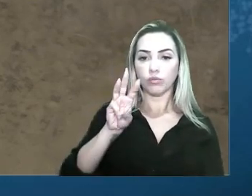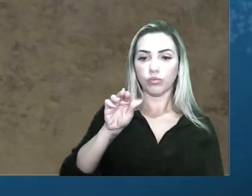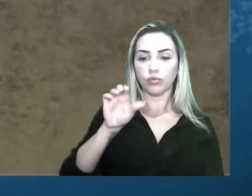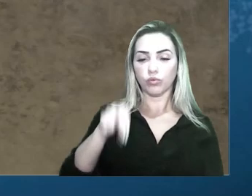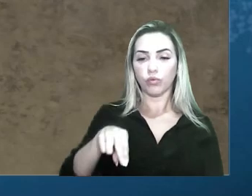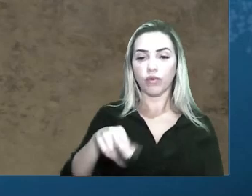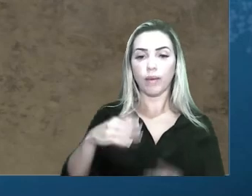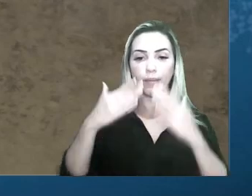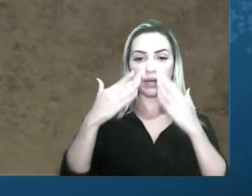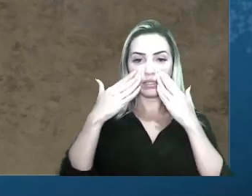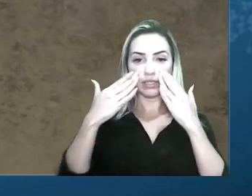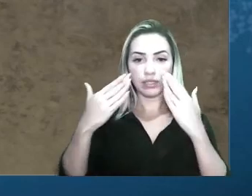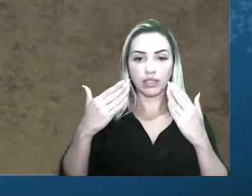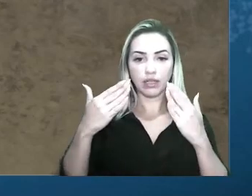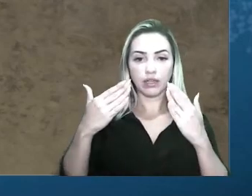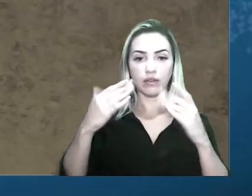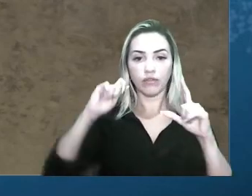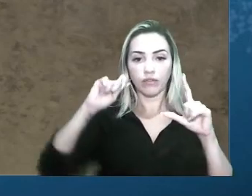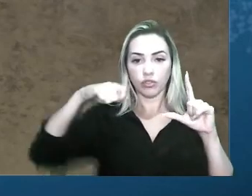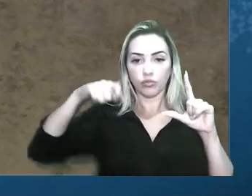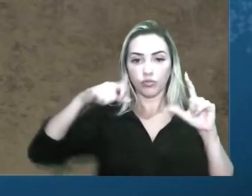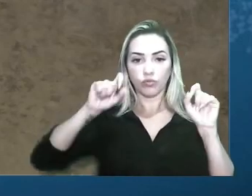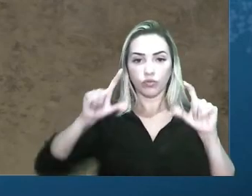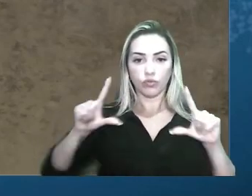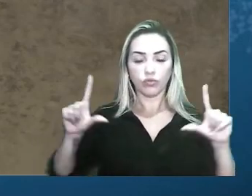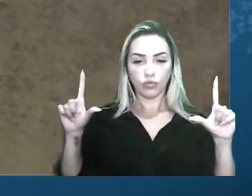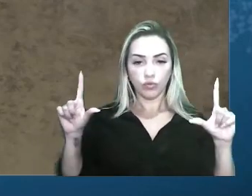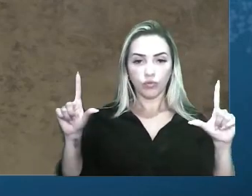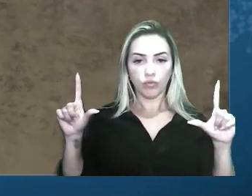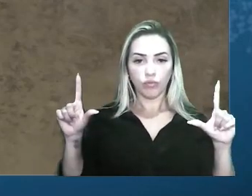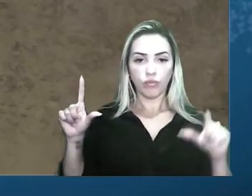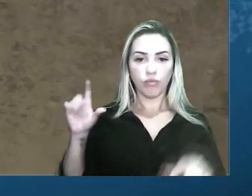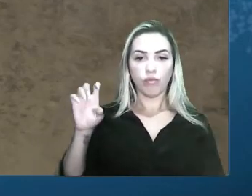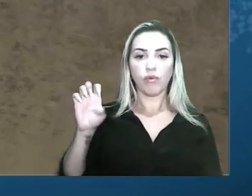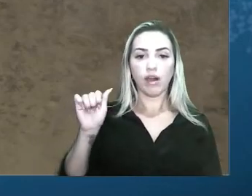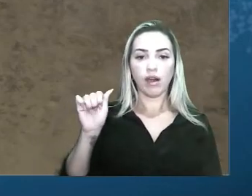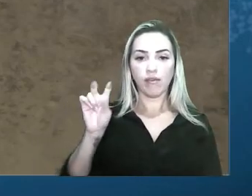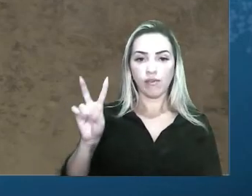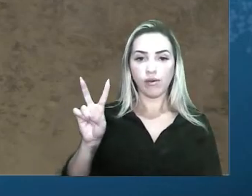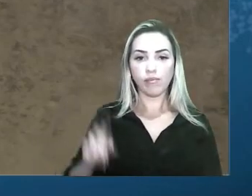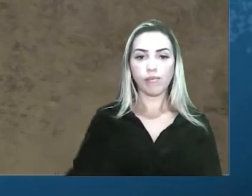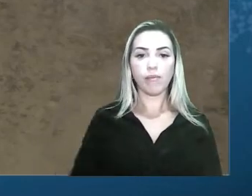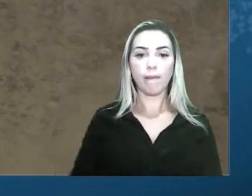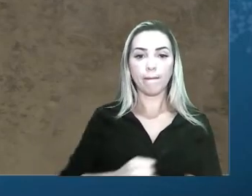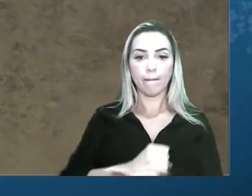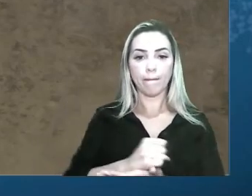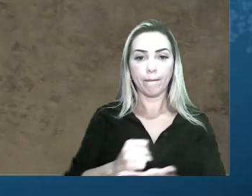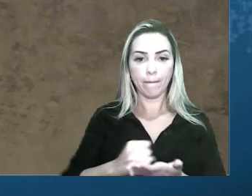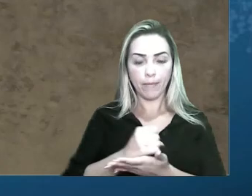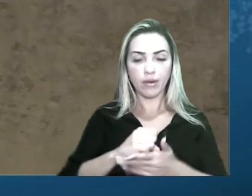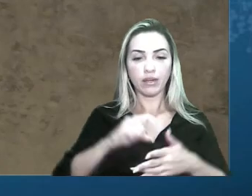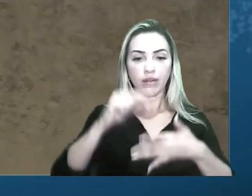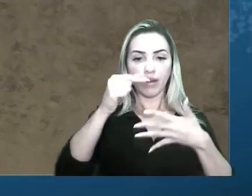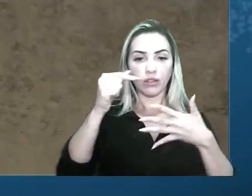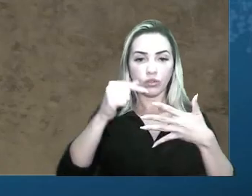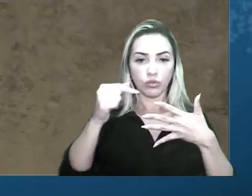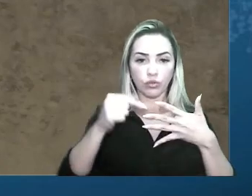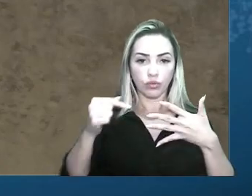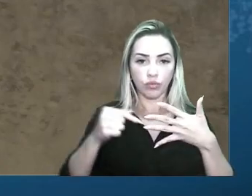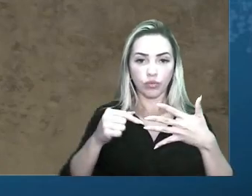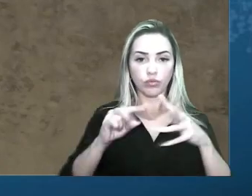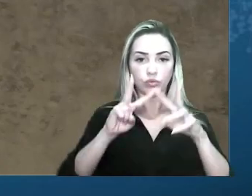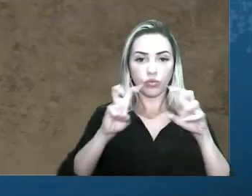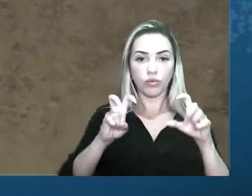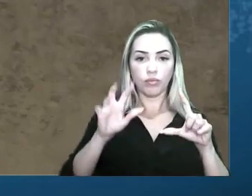por meio de um vídeo, EAV, Based Vectors as a Platform